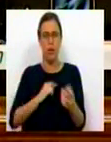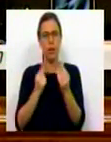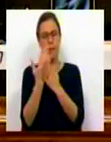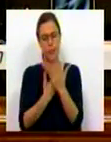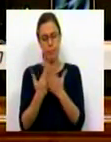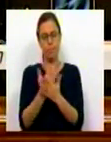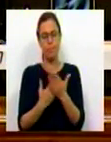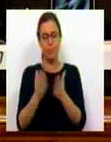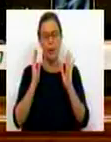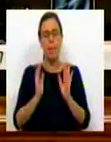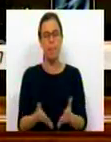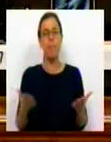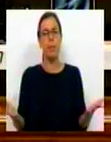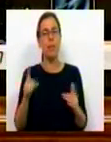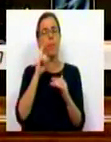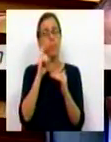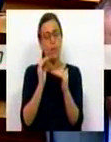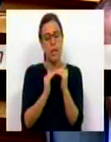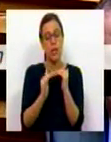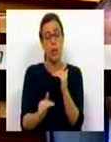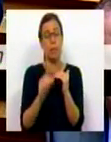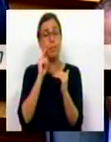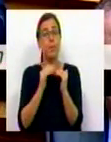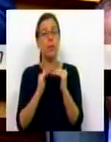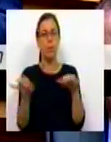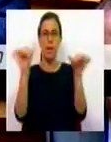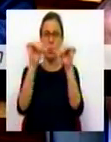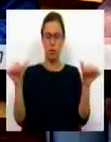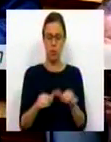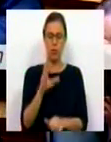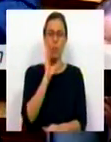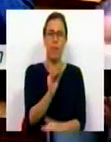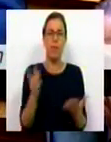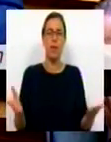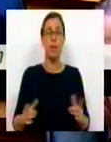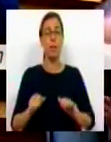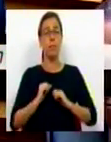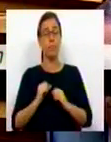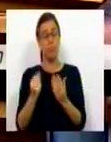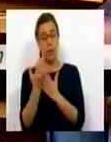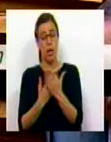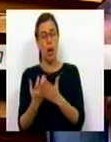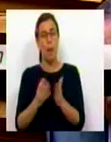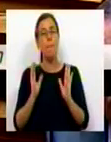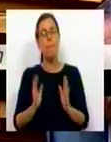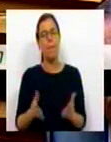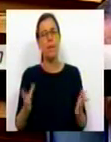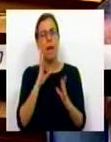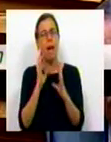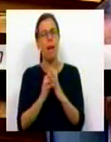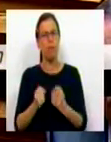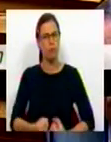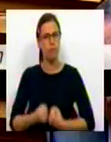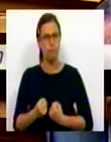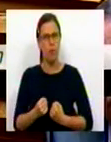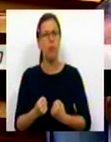economia precisa da estabilidade no sistema financeiro. A nossa economia precisa de uma Caixa